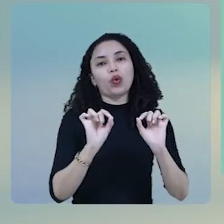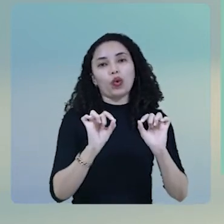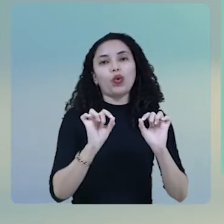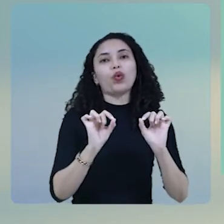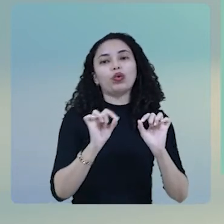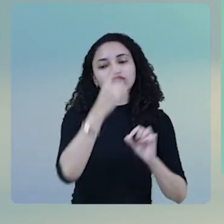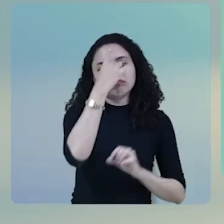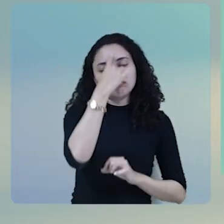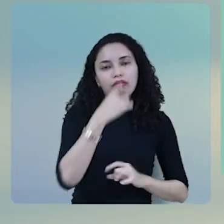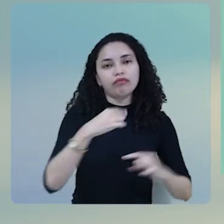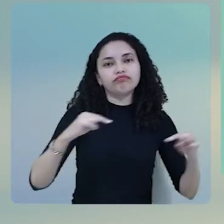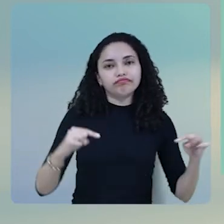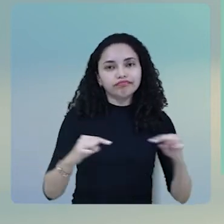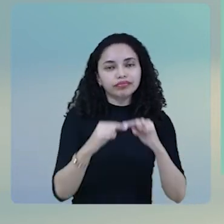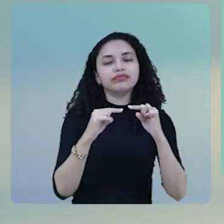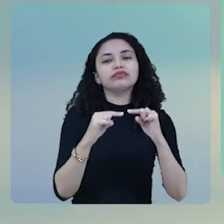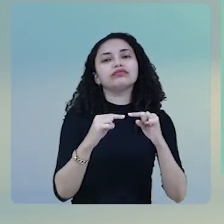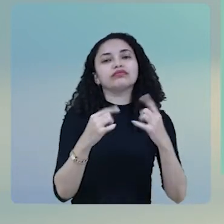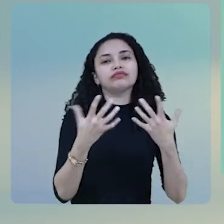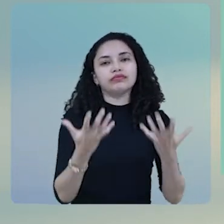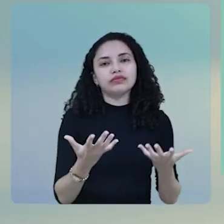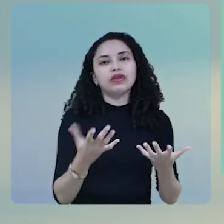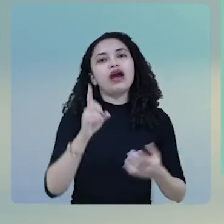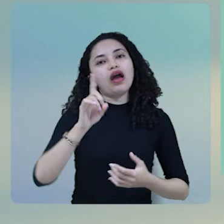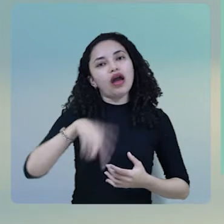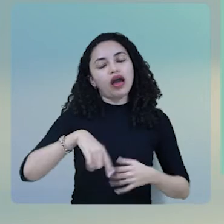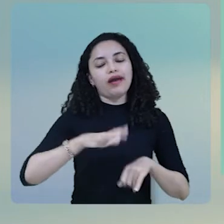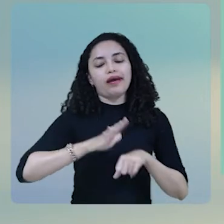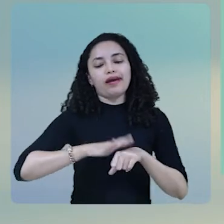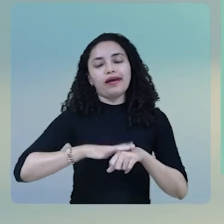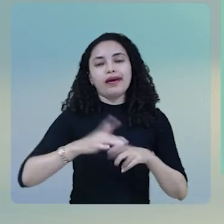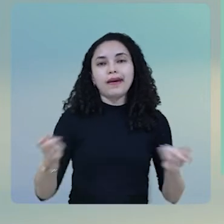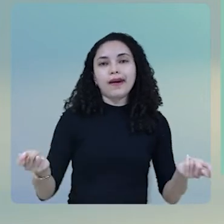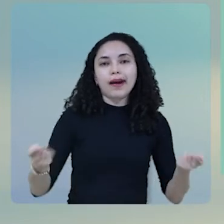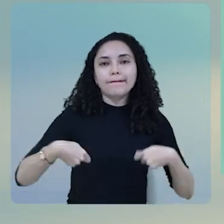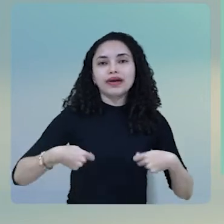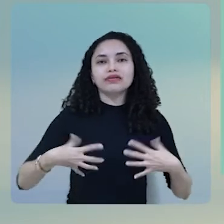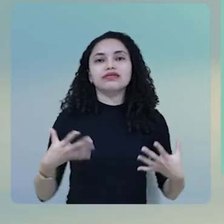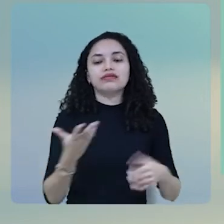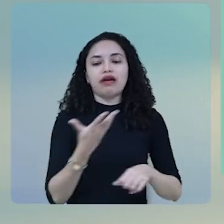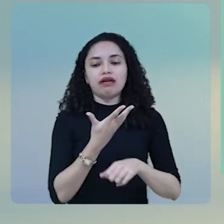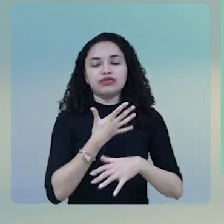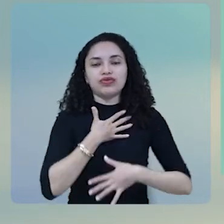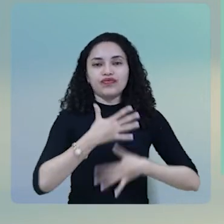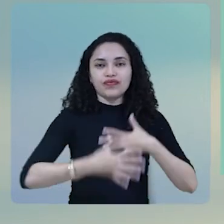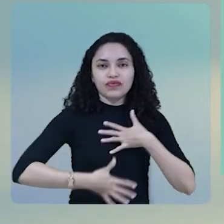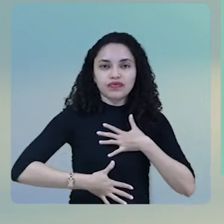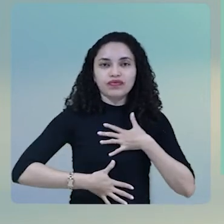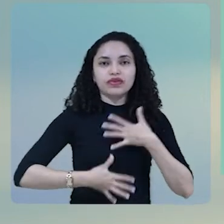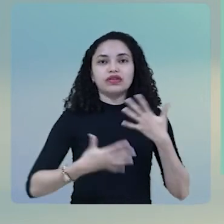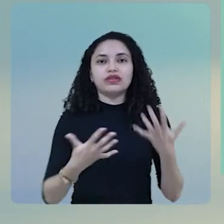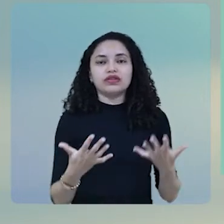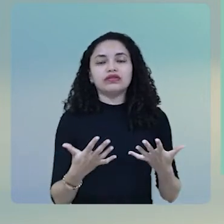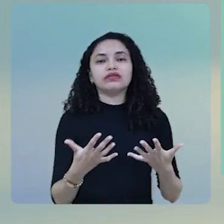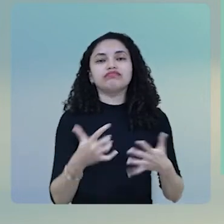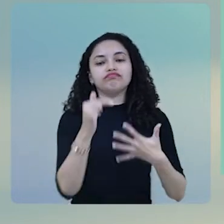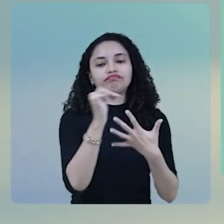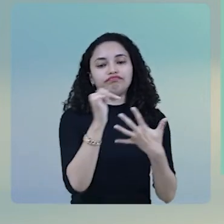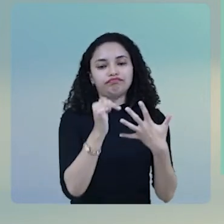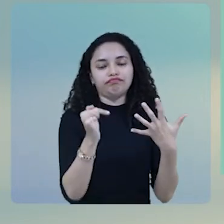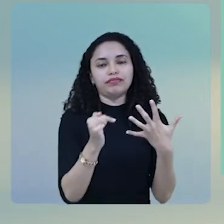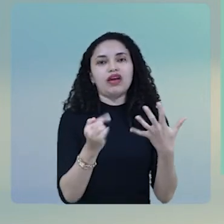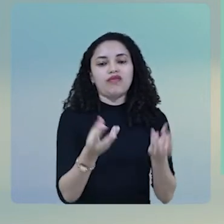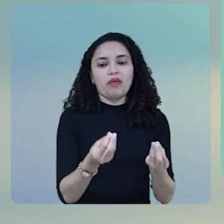estar, isso a gente chama de capacidade física. Então, todos os atributos treináveis que vão me deixar com uma vida